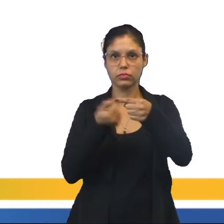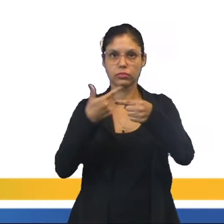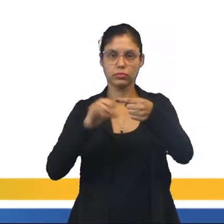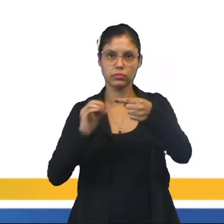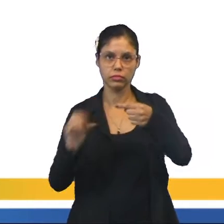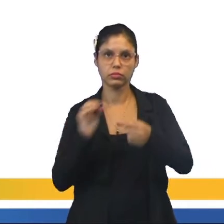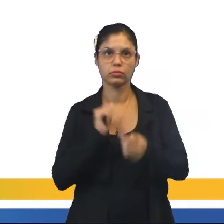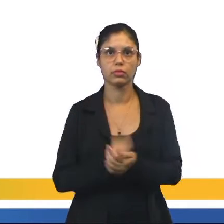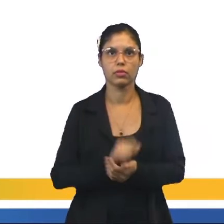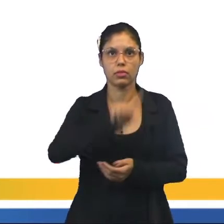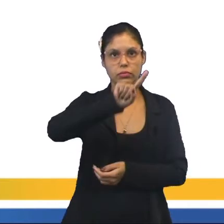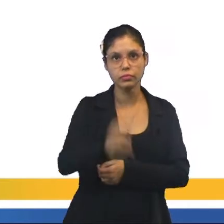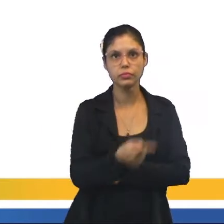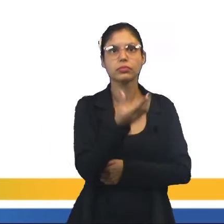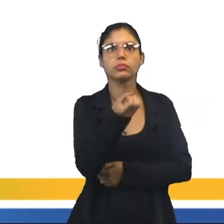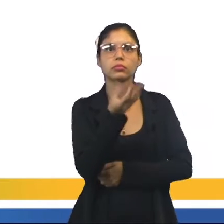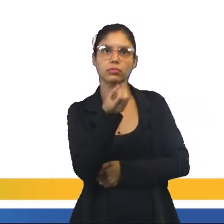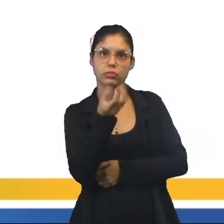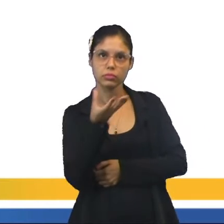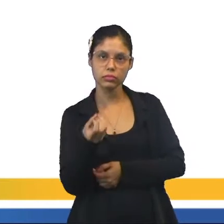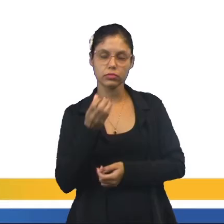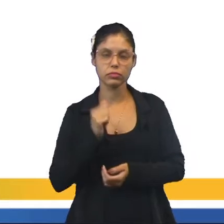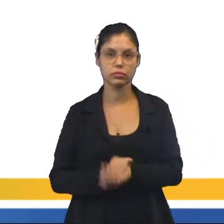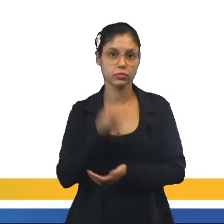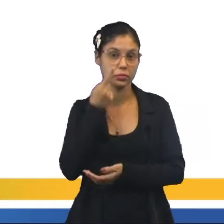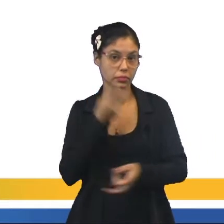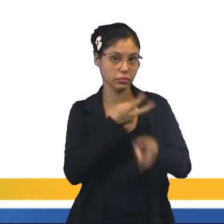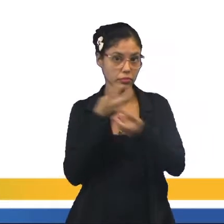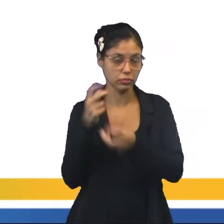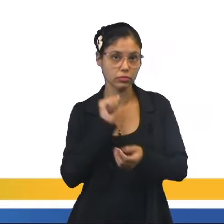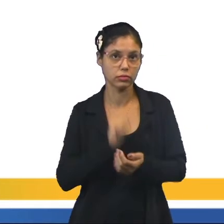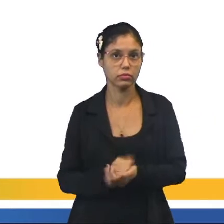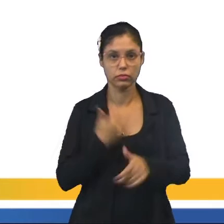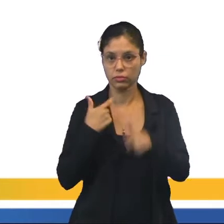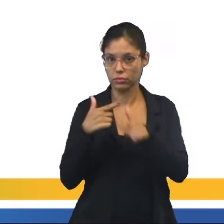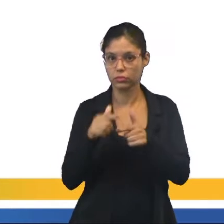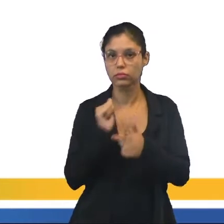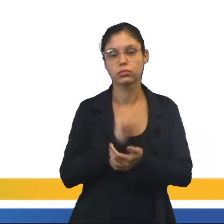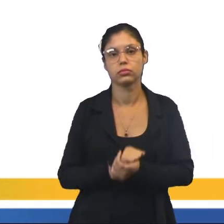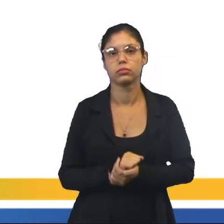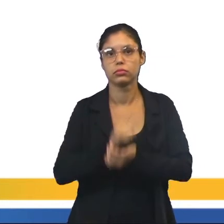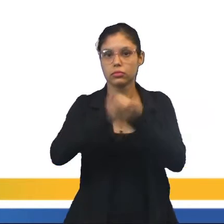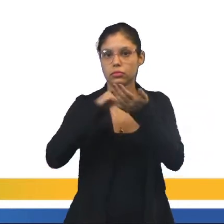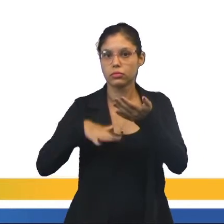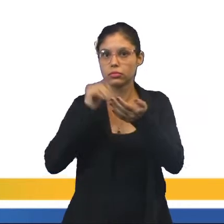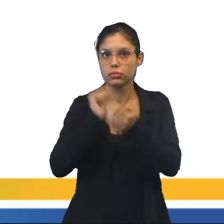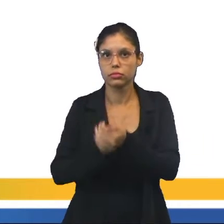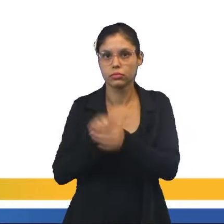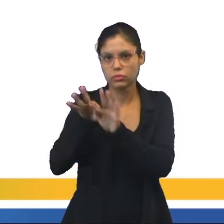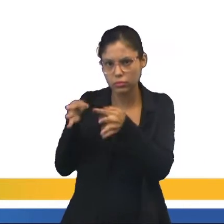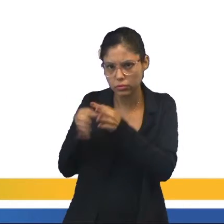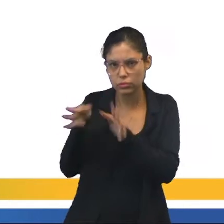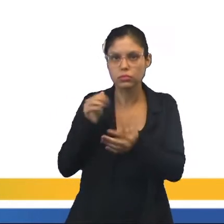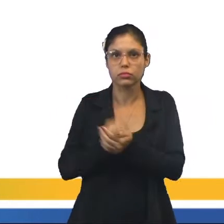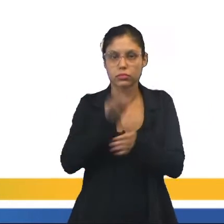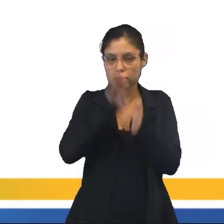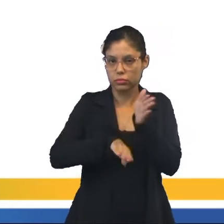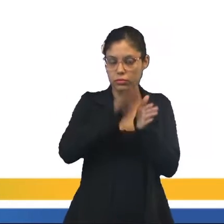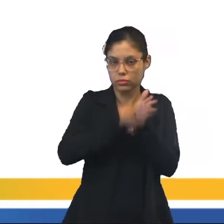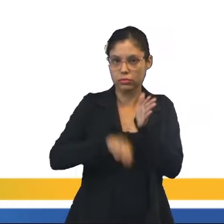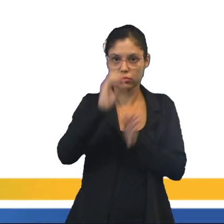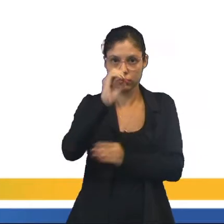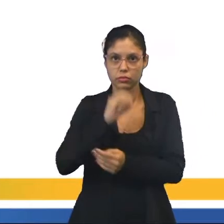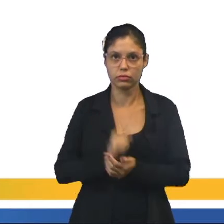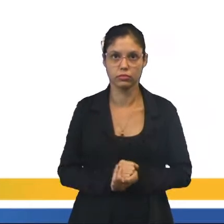1.600 dividido para 200. Observe que aí nós vamos trabalhar por simplificação. Tirando o zero